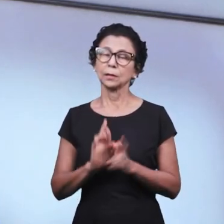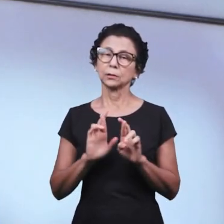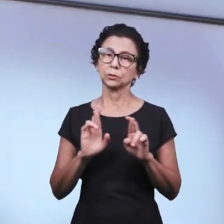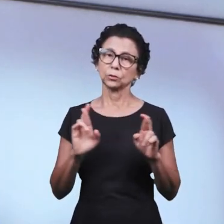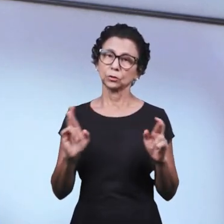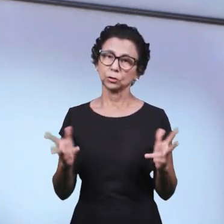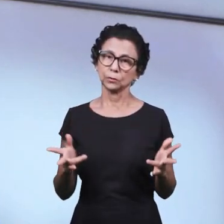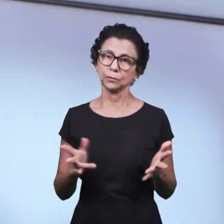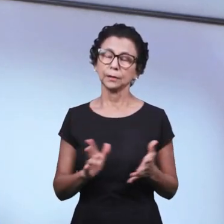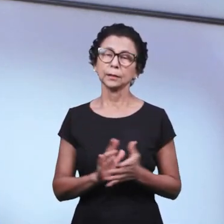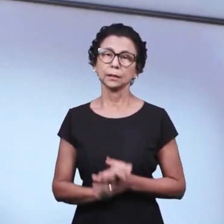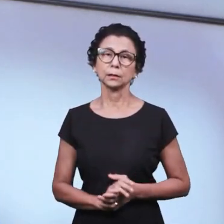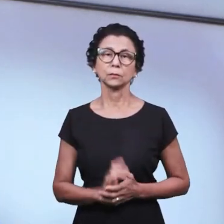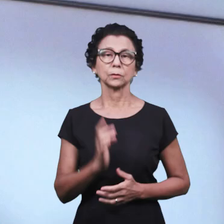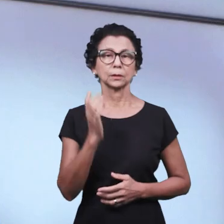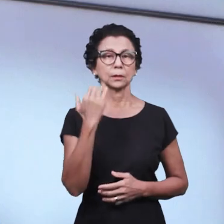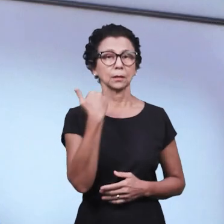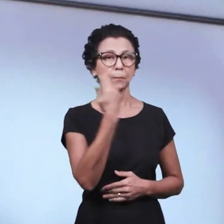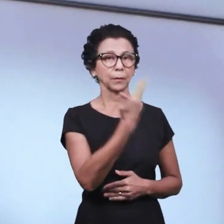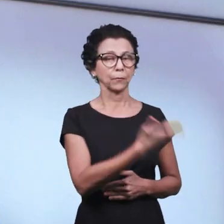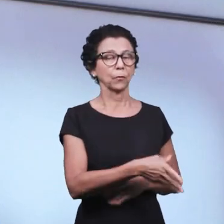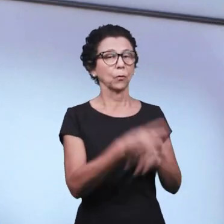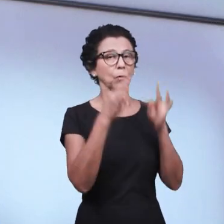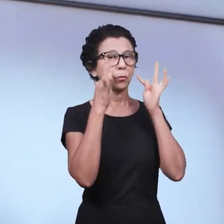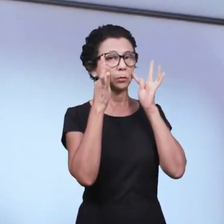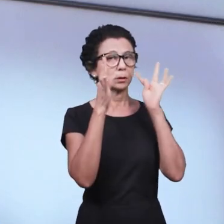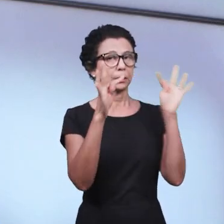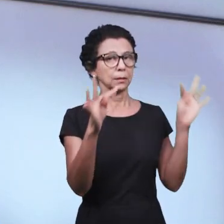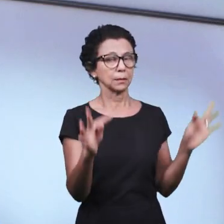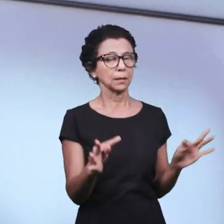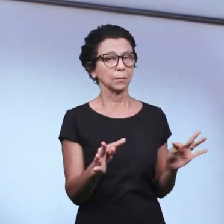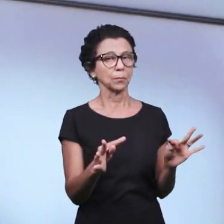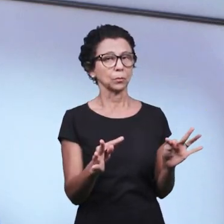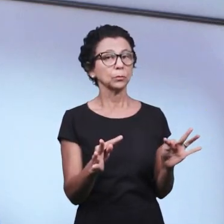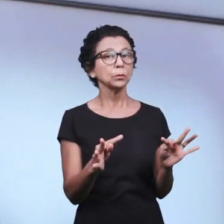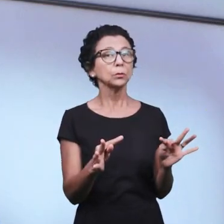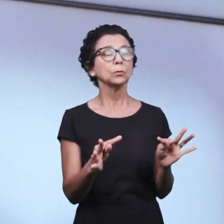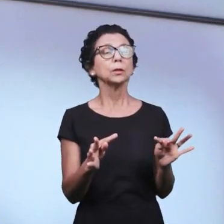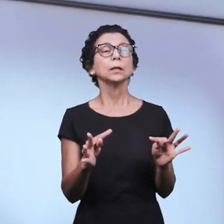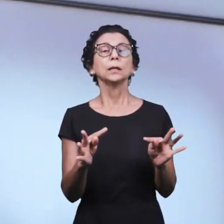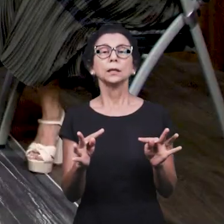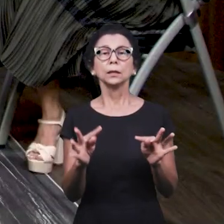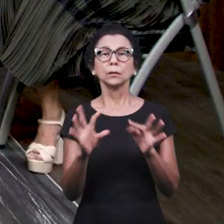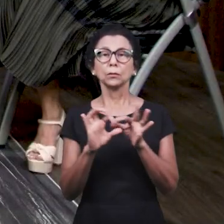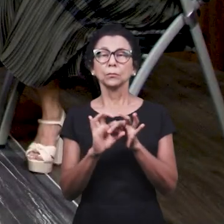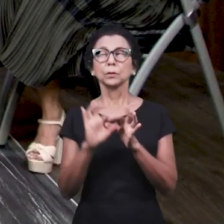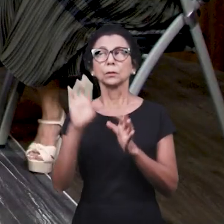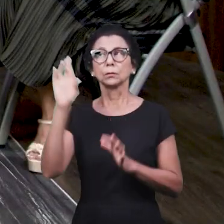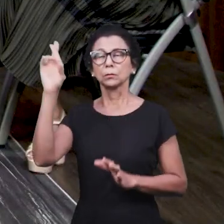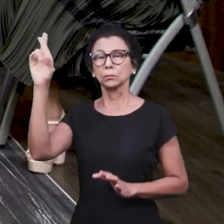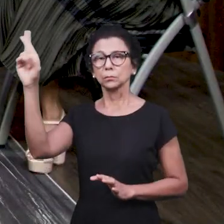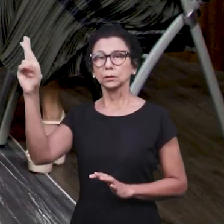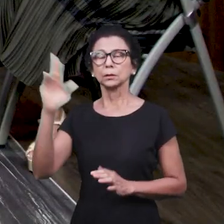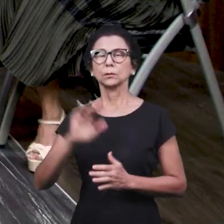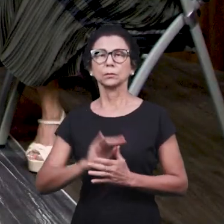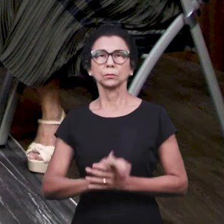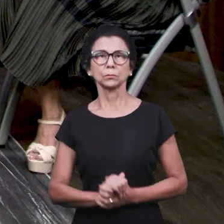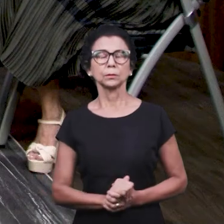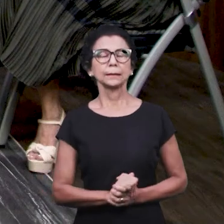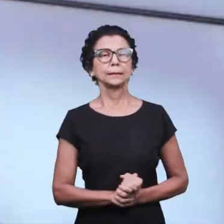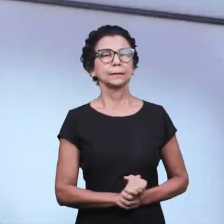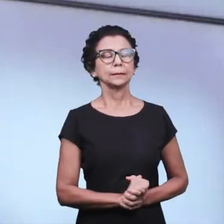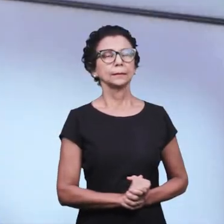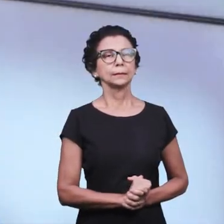um bom testemunho e com o coração posicionado no altar. Então, quando Fernanda fala da preparação, Marlene como